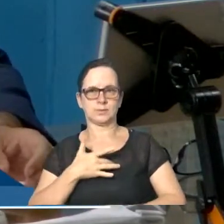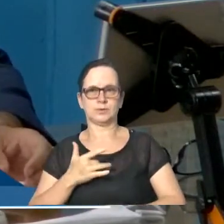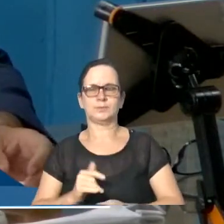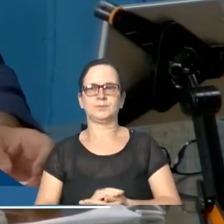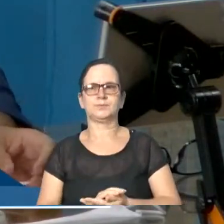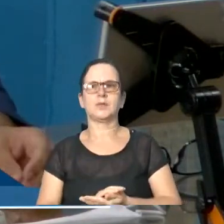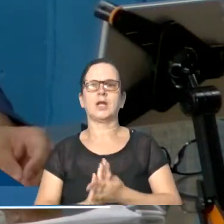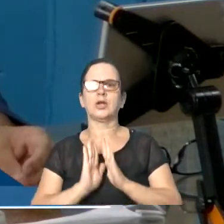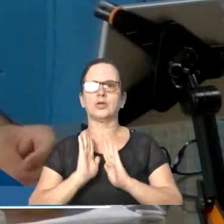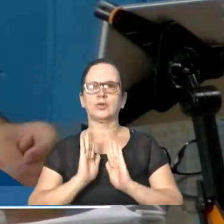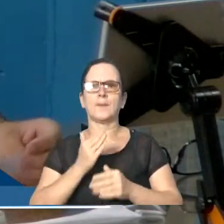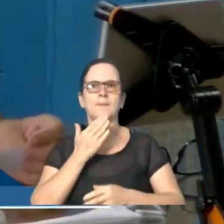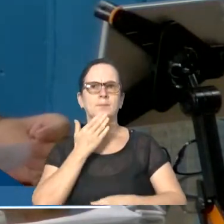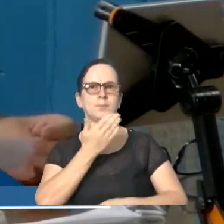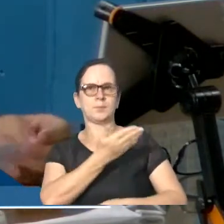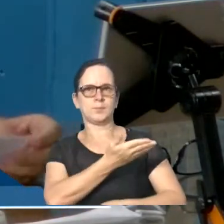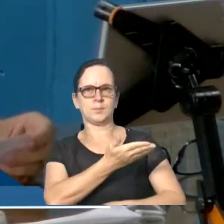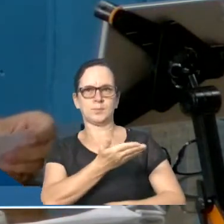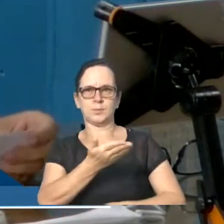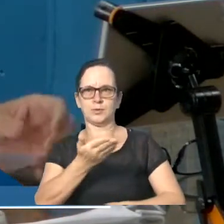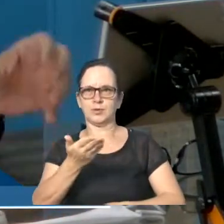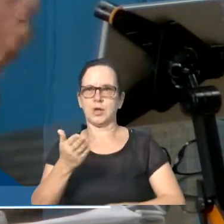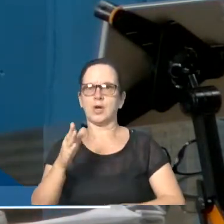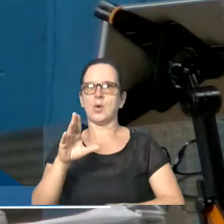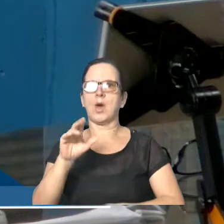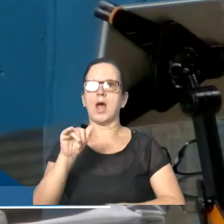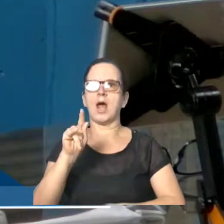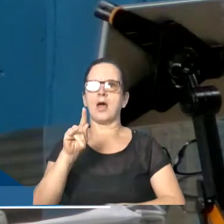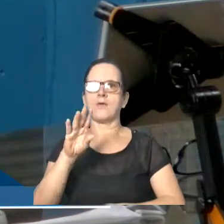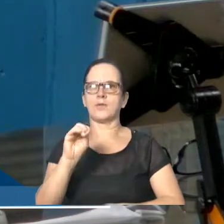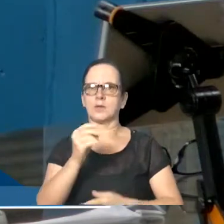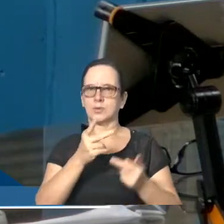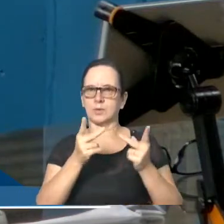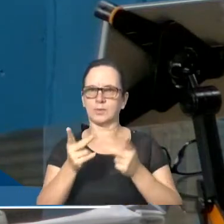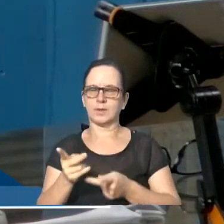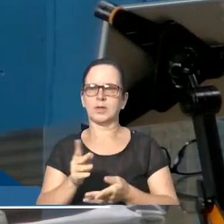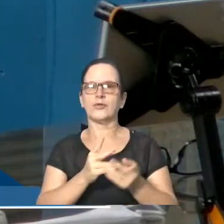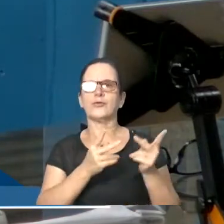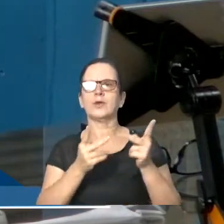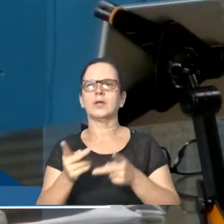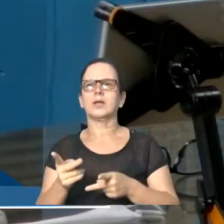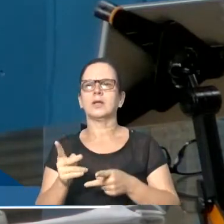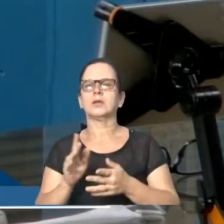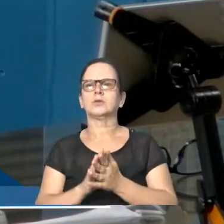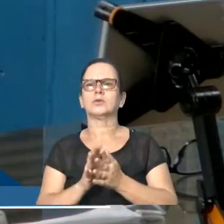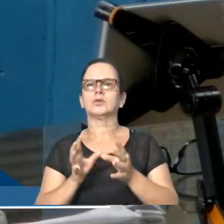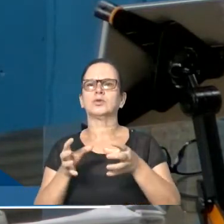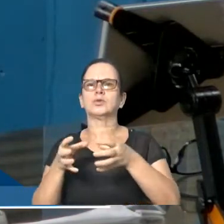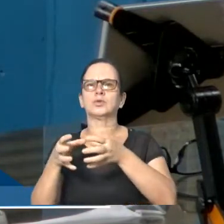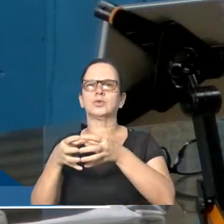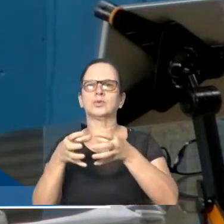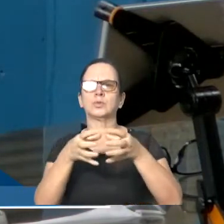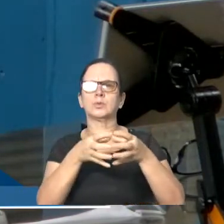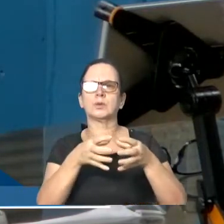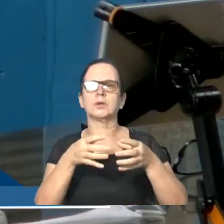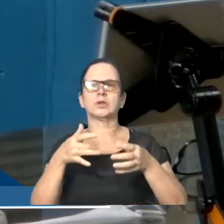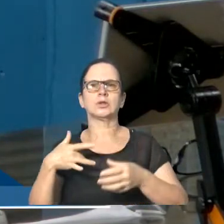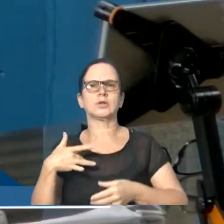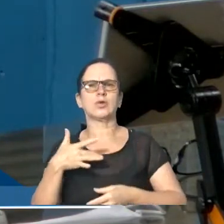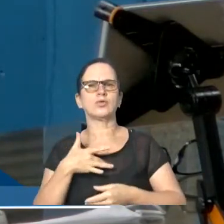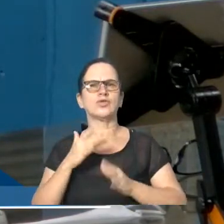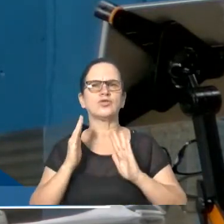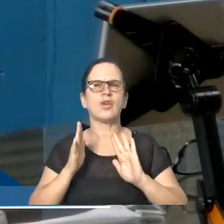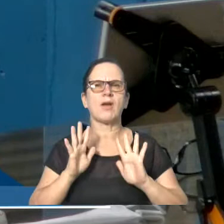o convite, o Afonso até já disse que estará presente, estaremos visitando alguns equipamentos de saúde para saber se já foi